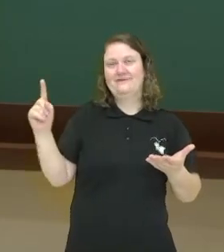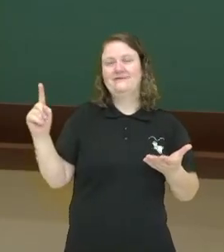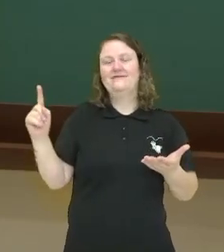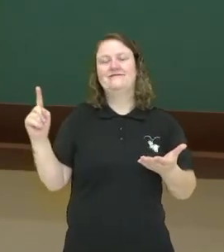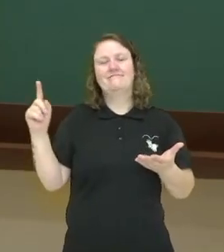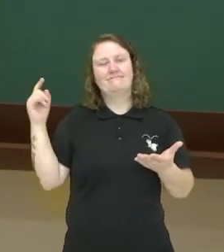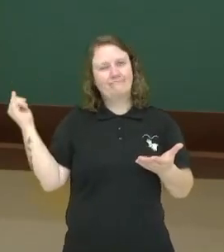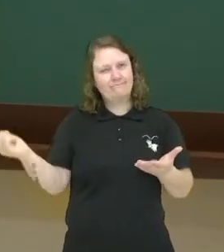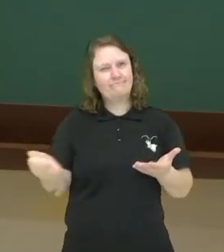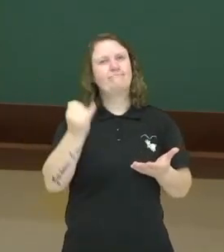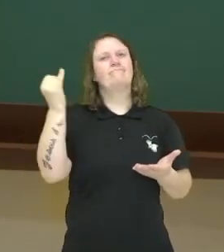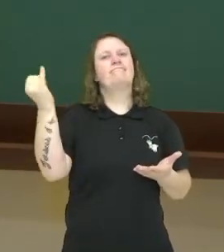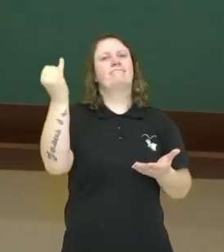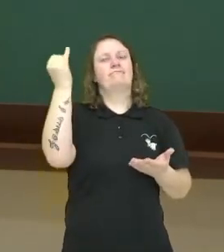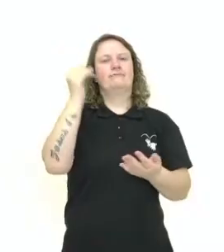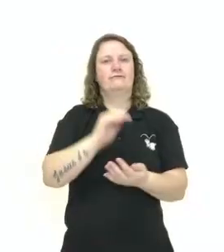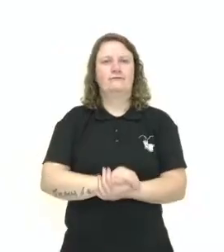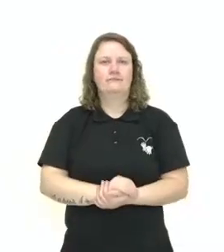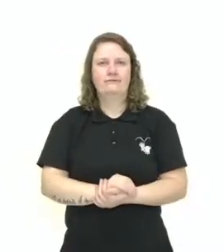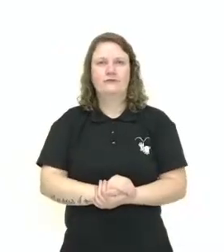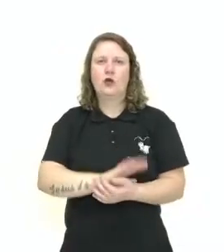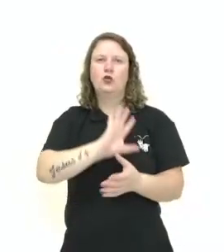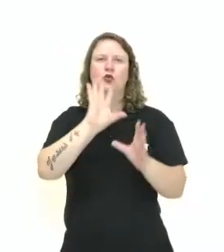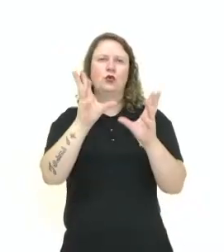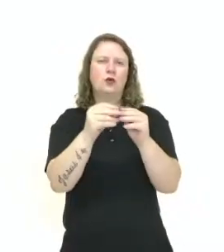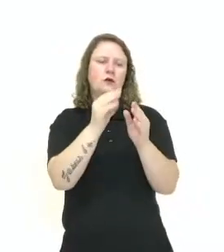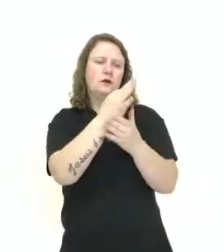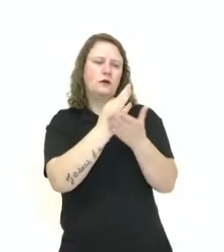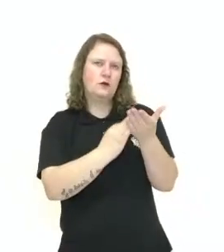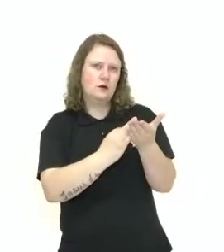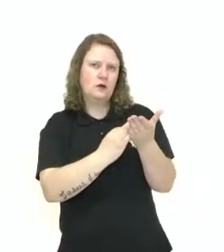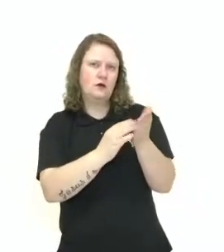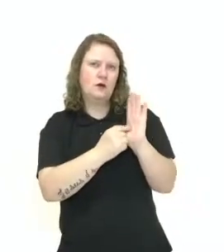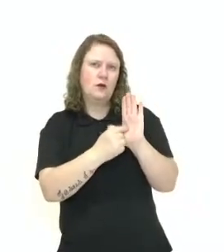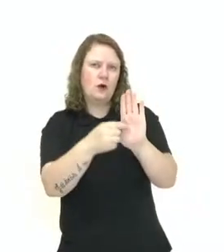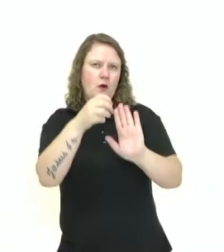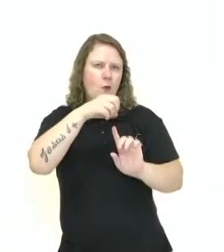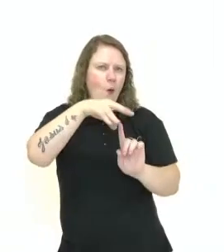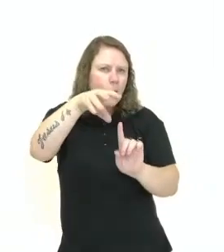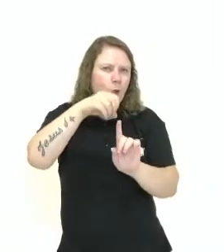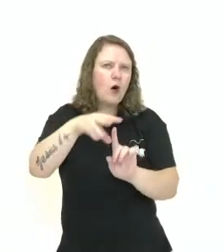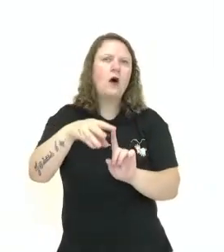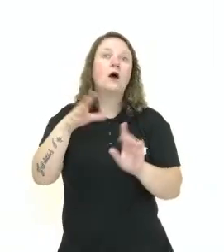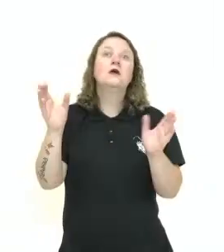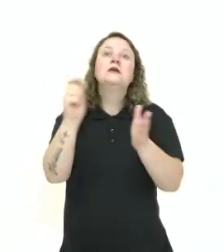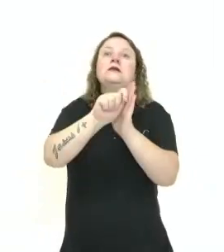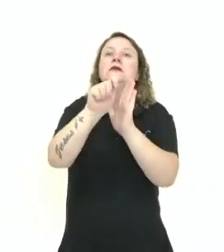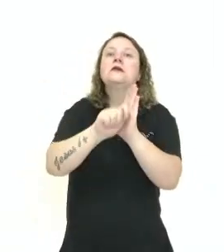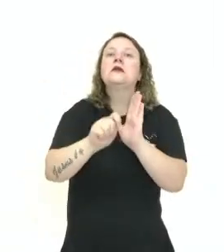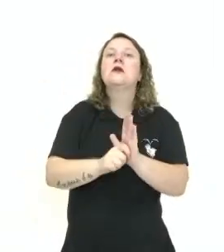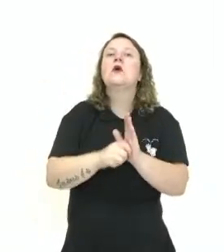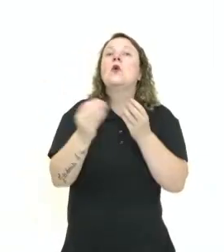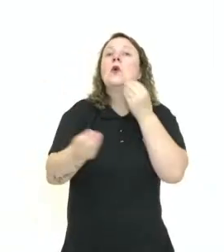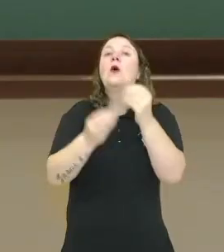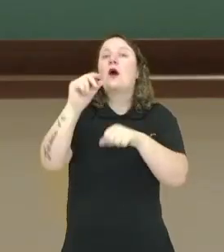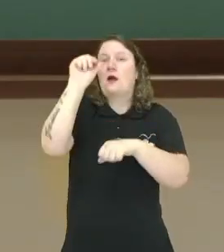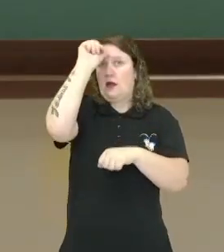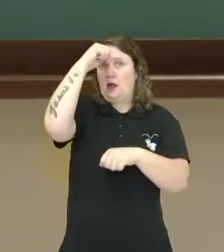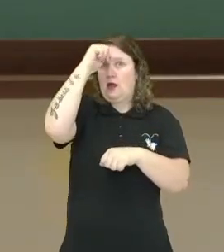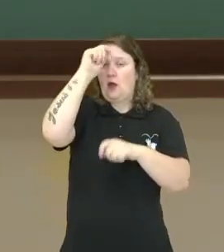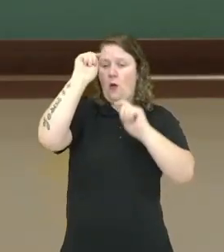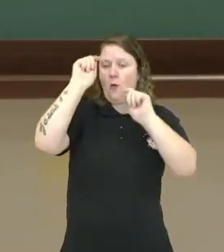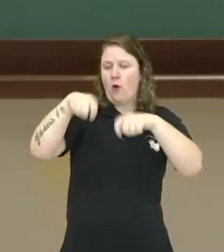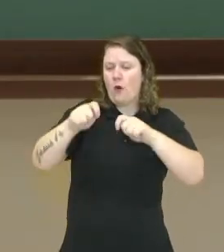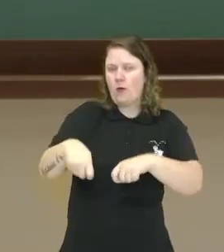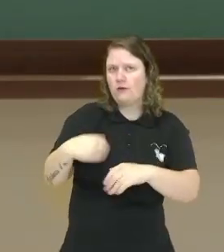bem importante, né? Diante do que foi exposto nesta aula, escreva sobre a condição da Índia como uma potência emergente. Como